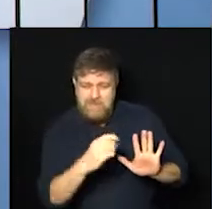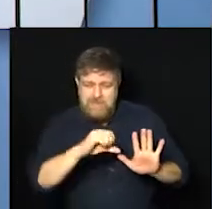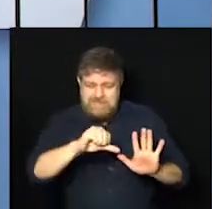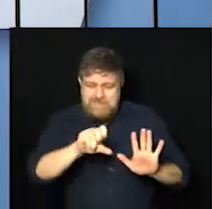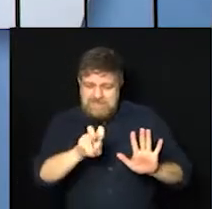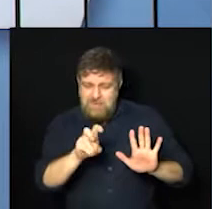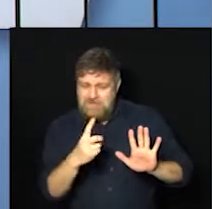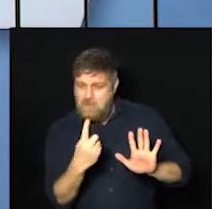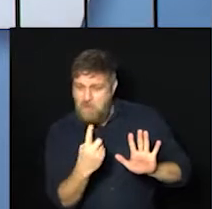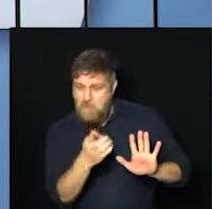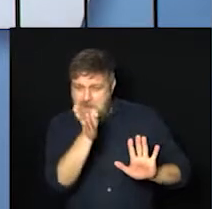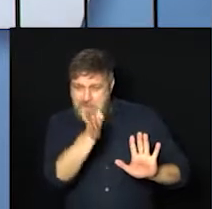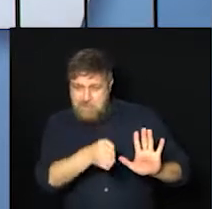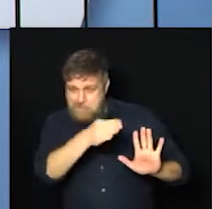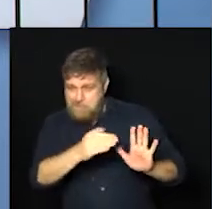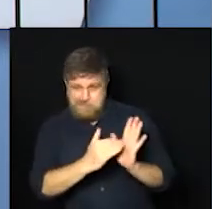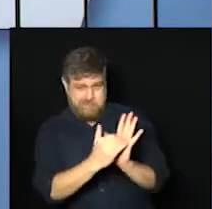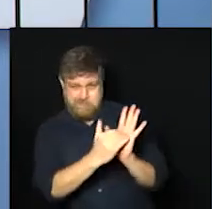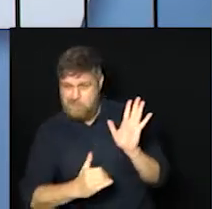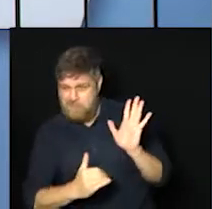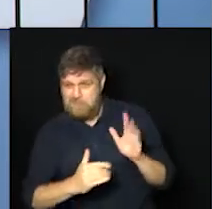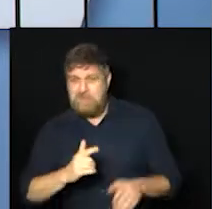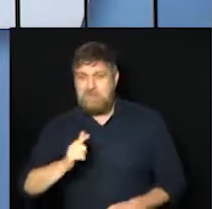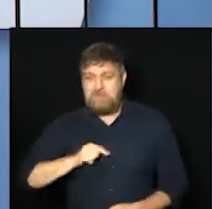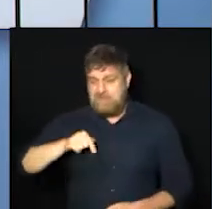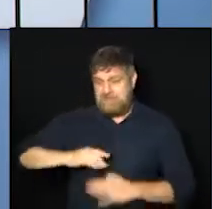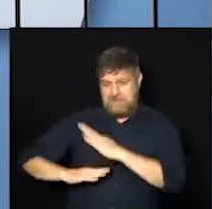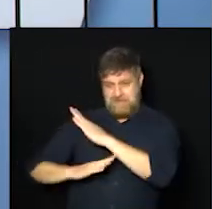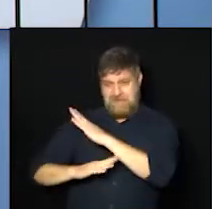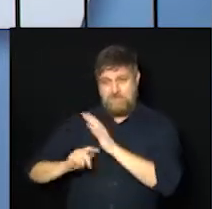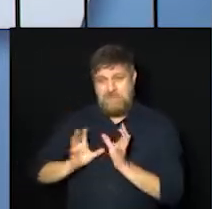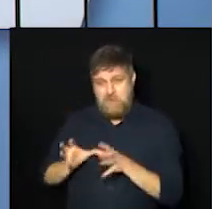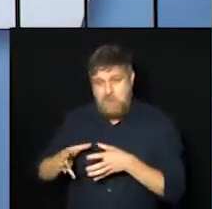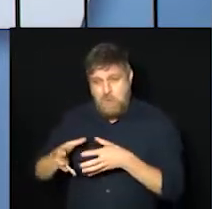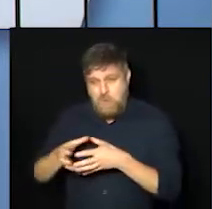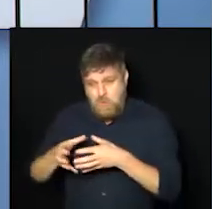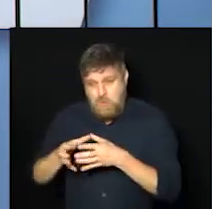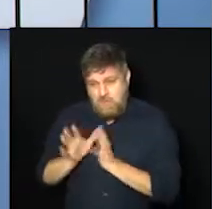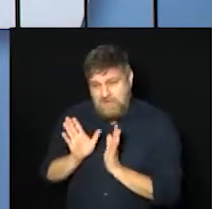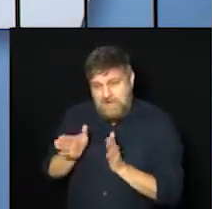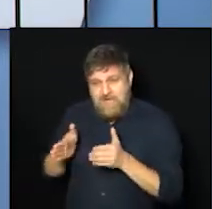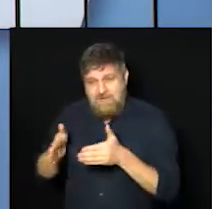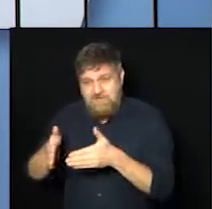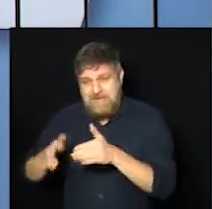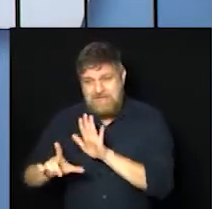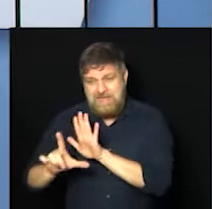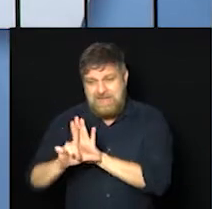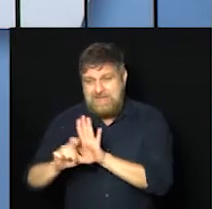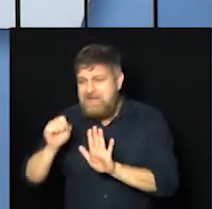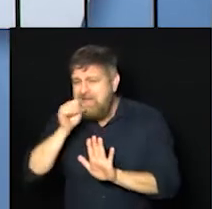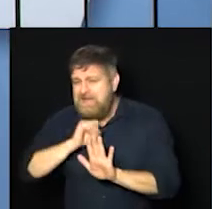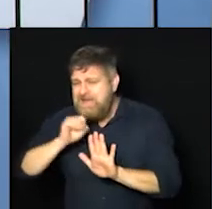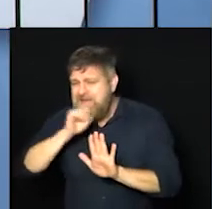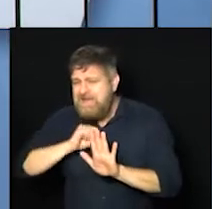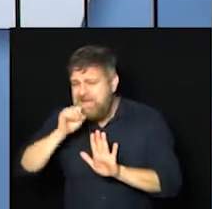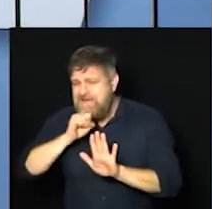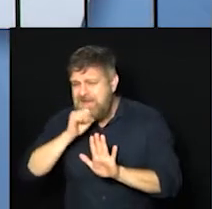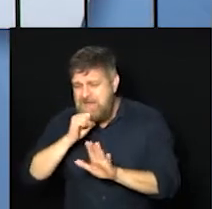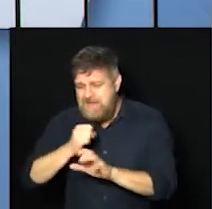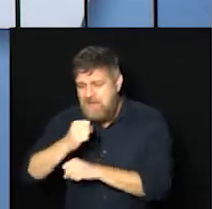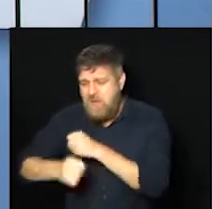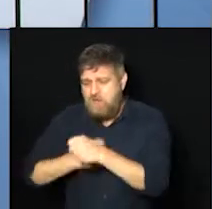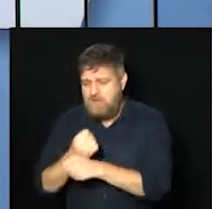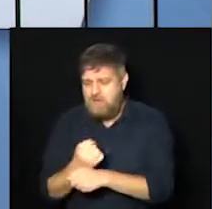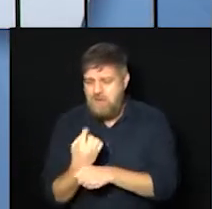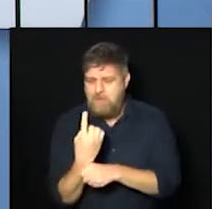a gente for olhar, inclusive, a gente tem aqui na Câmara uma comissão que trata das leis antigas. Nós temos essa lei de 51